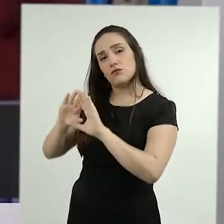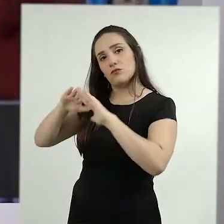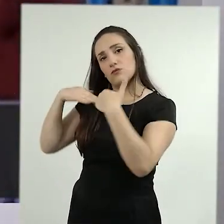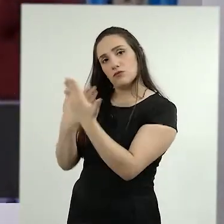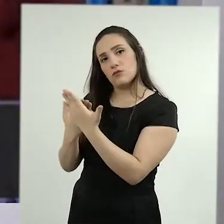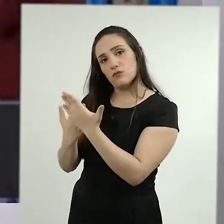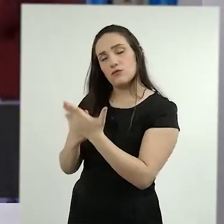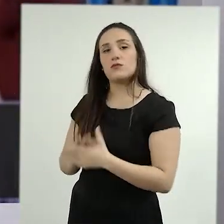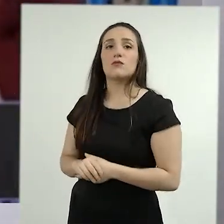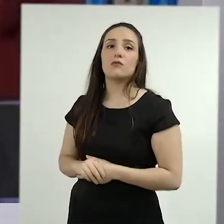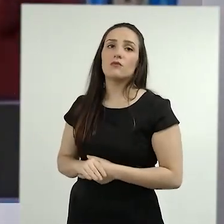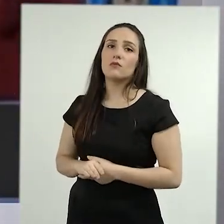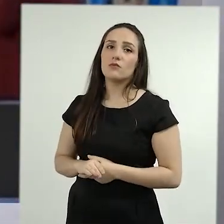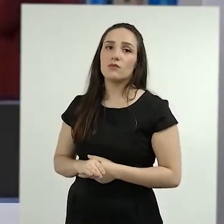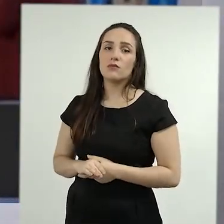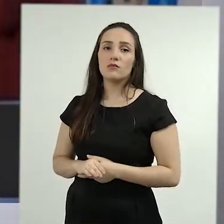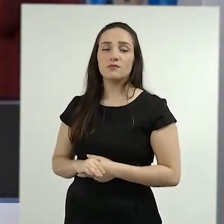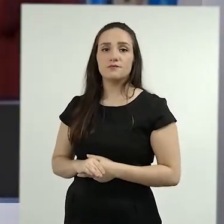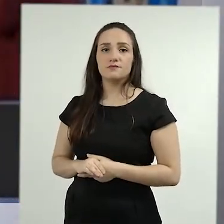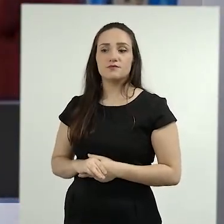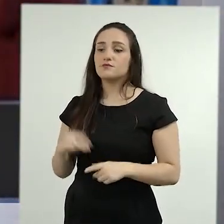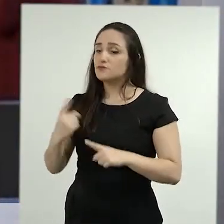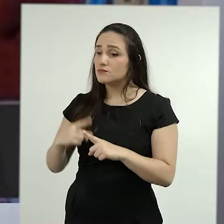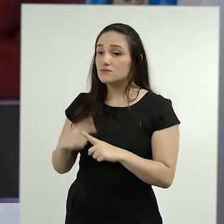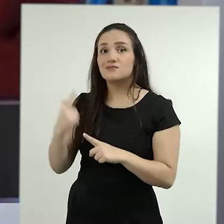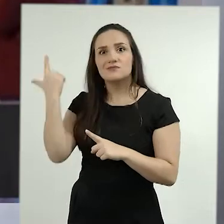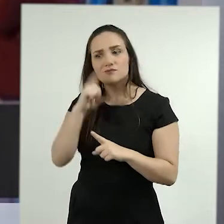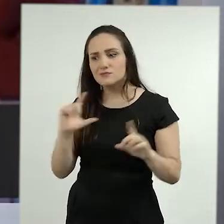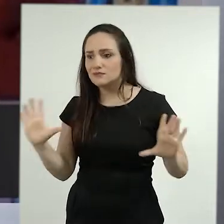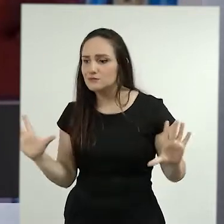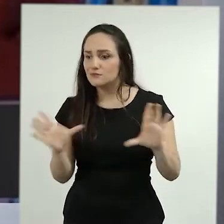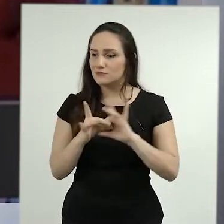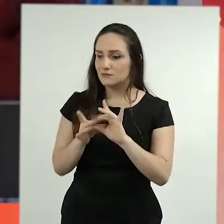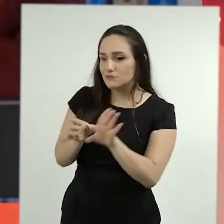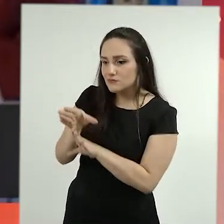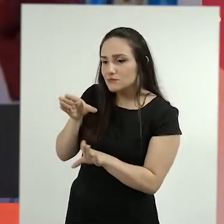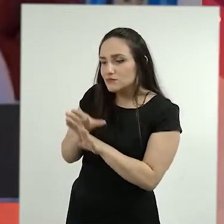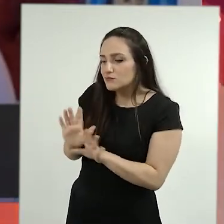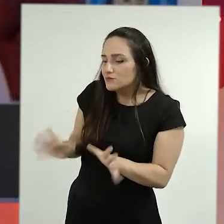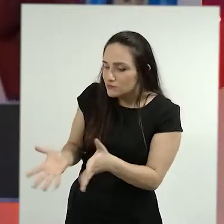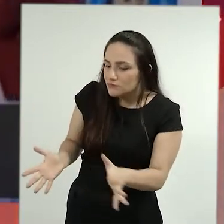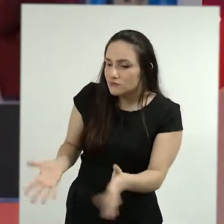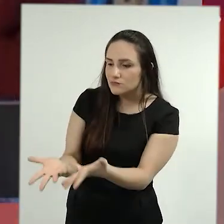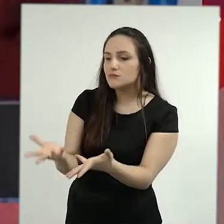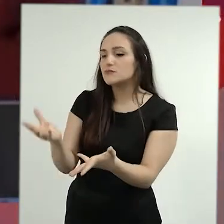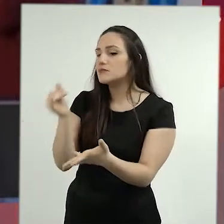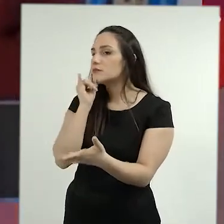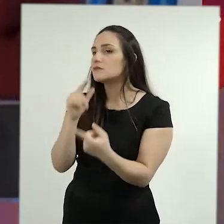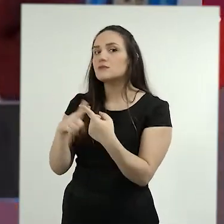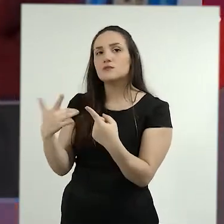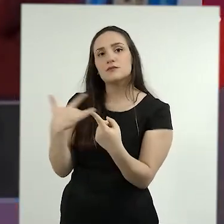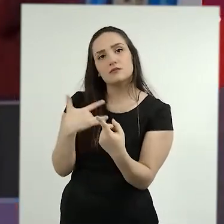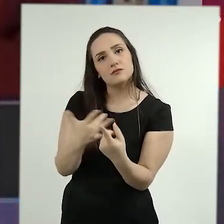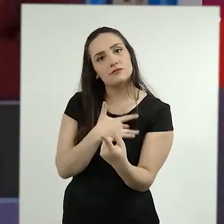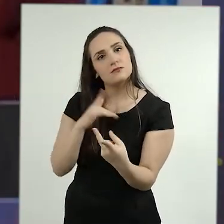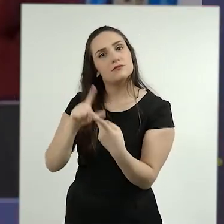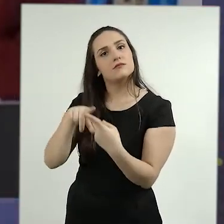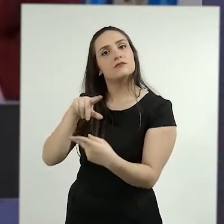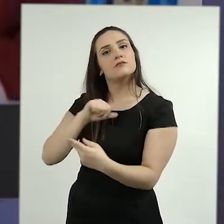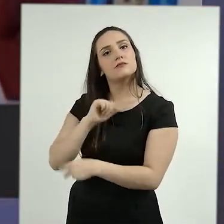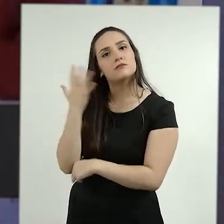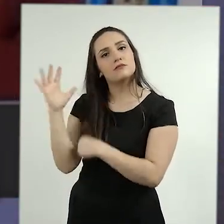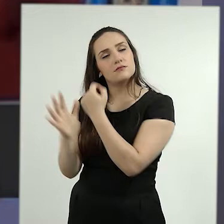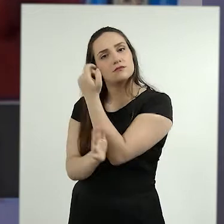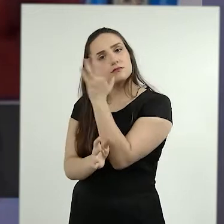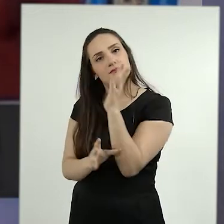uma ferramenta extremamente importante que encaixa nessa engrenagem da conservação, que está linkada com outras iniciativas, como saúde,